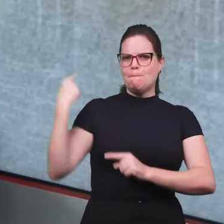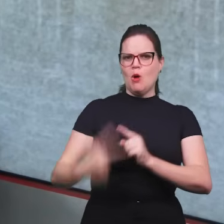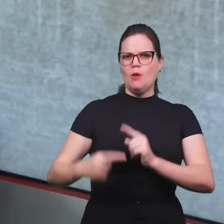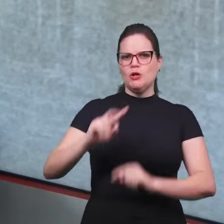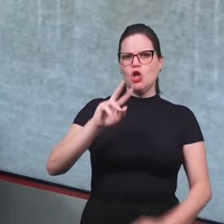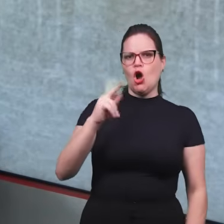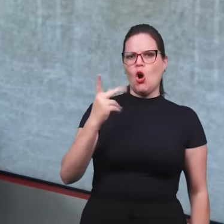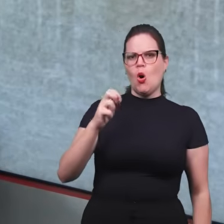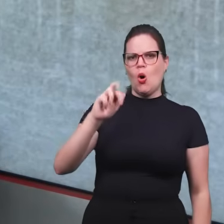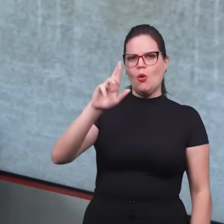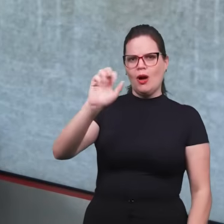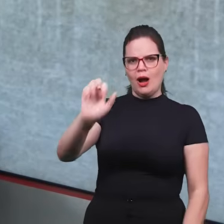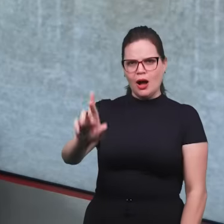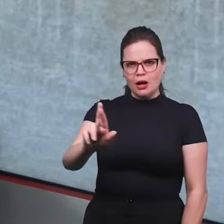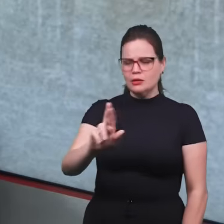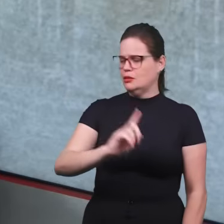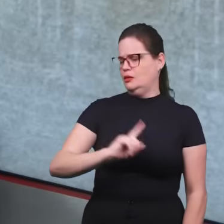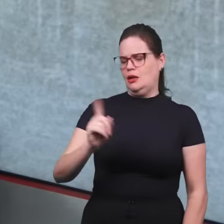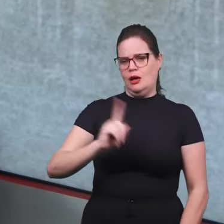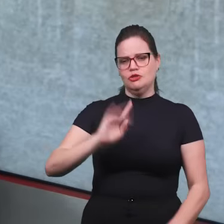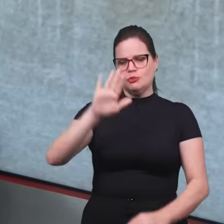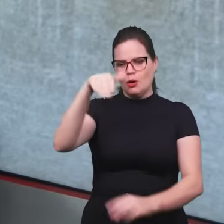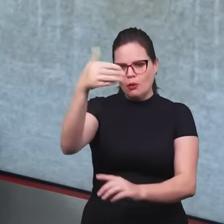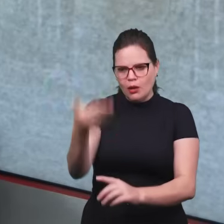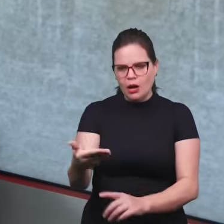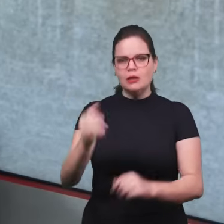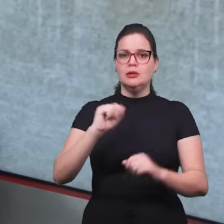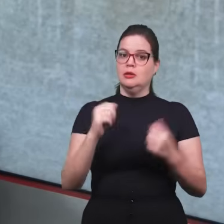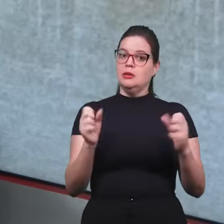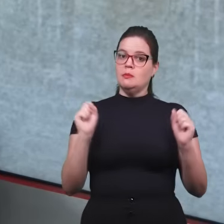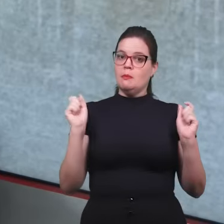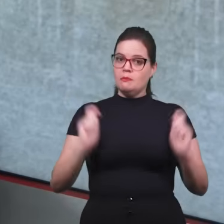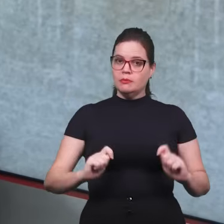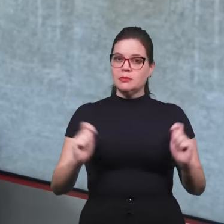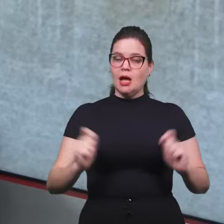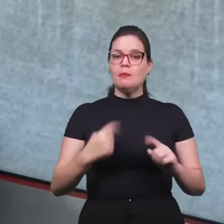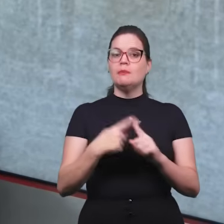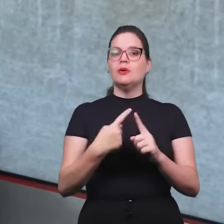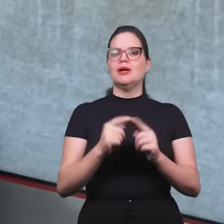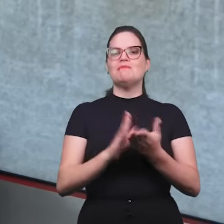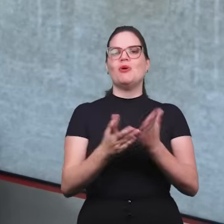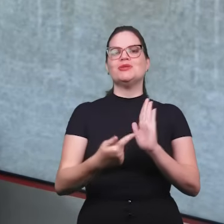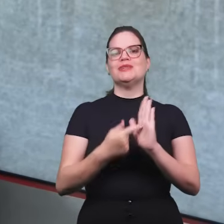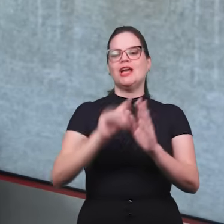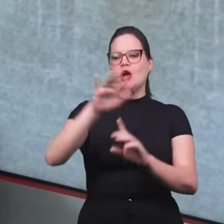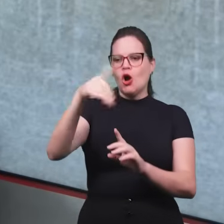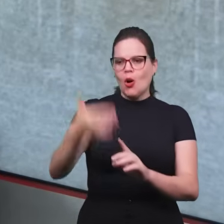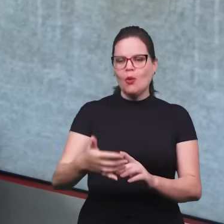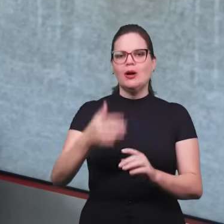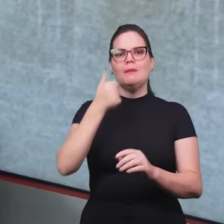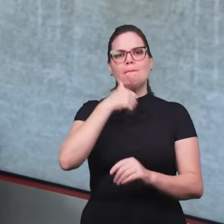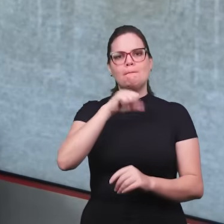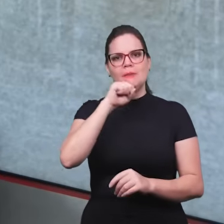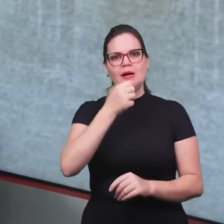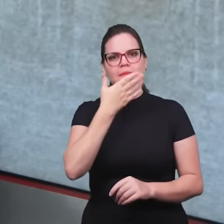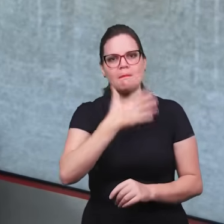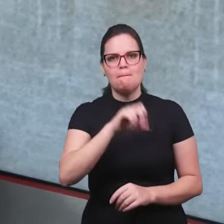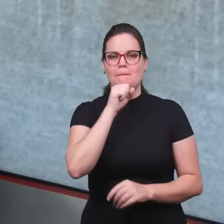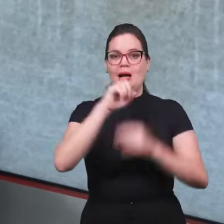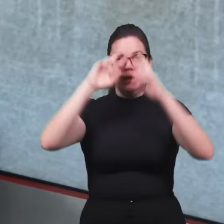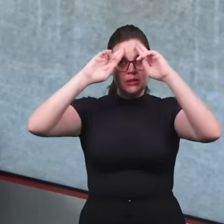por exemplo, honrar os pais, as autoridades, os líderes espirituais. Contudo, essa honra